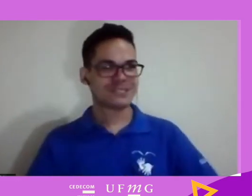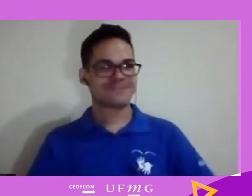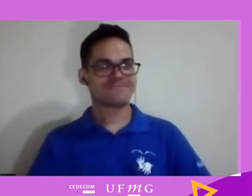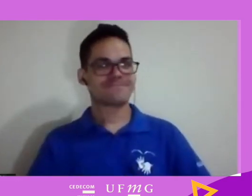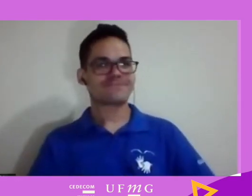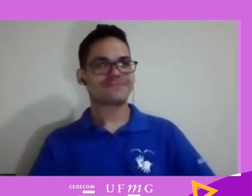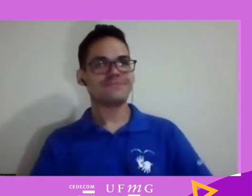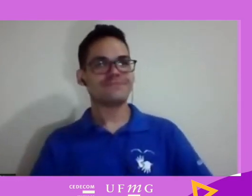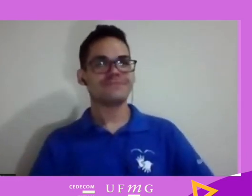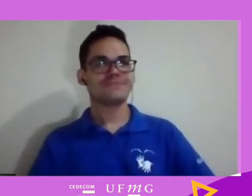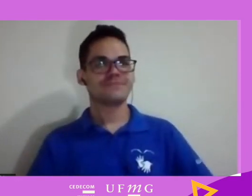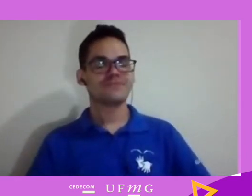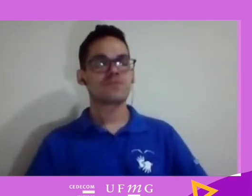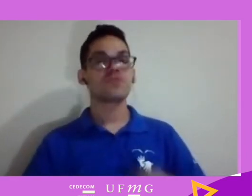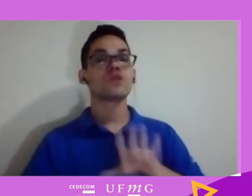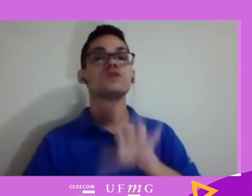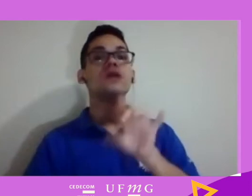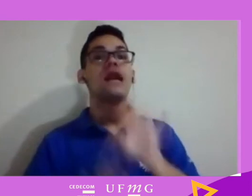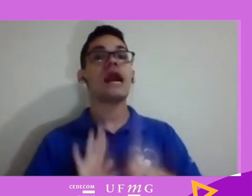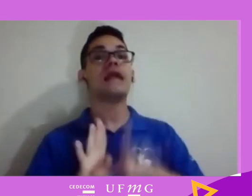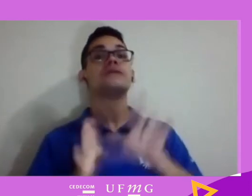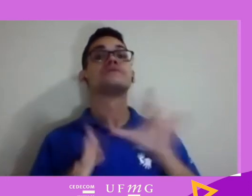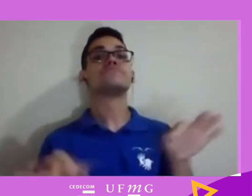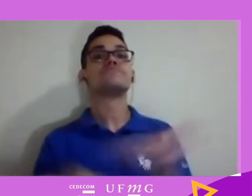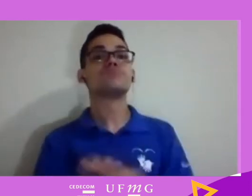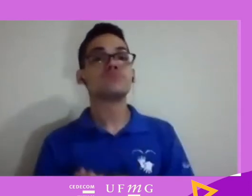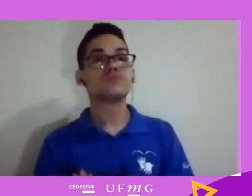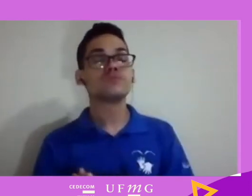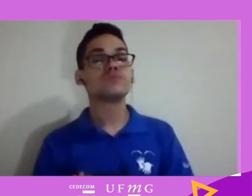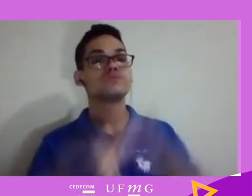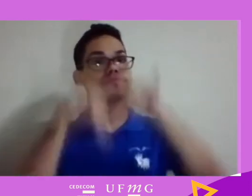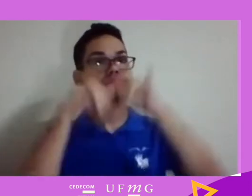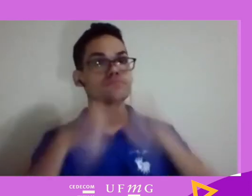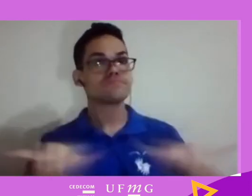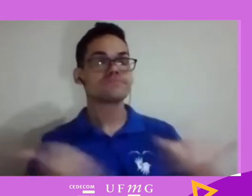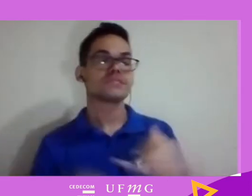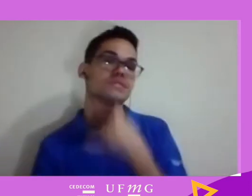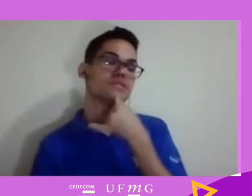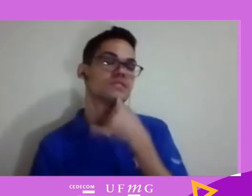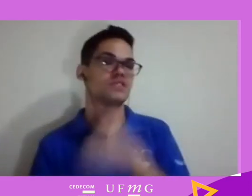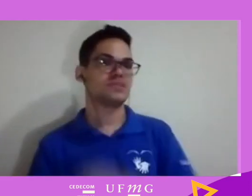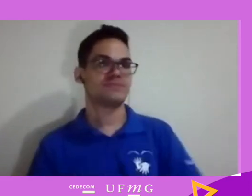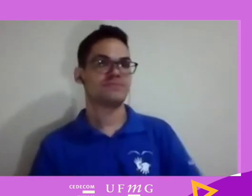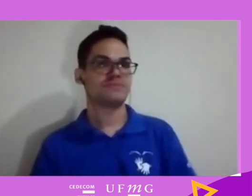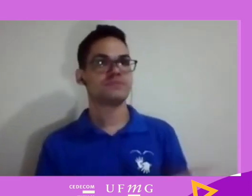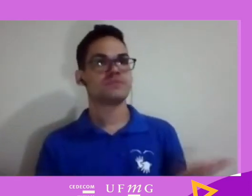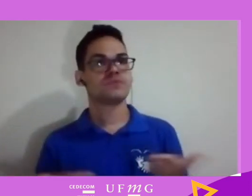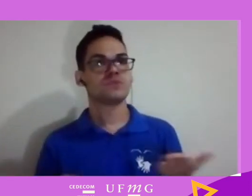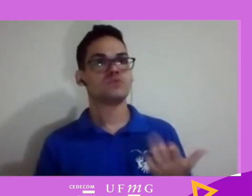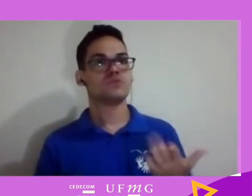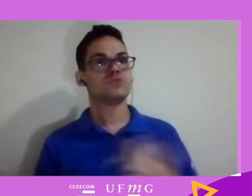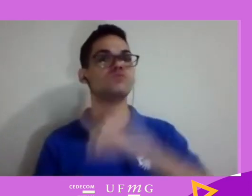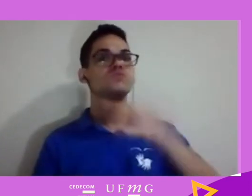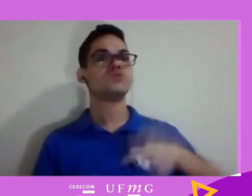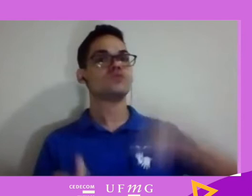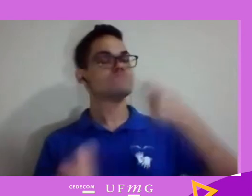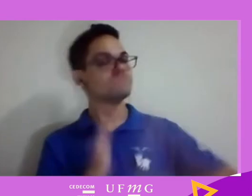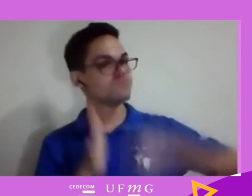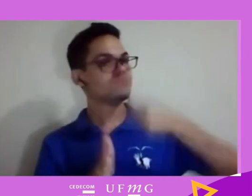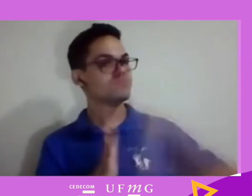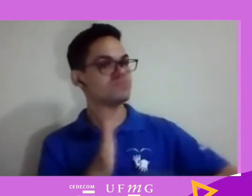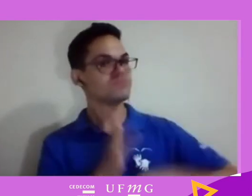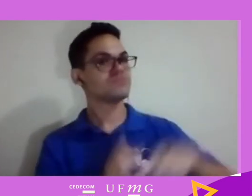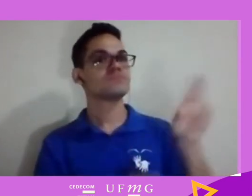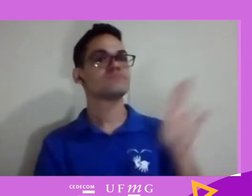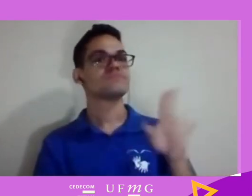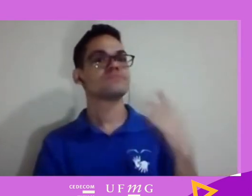Gente, só antes de finalizar, um recado um pouco triste, na verdade, é que hoje é um dia de luto para a universidade, porque faleceu